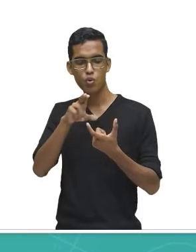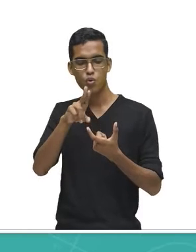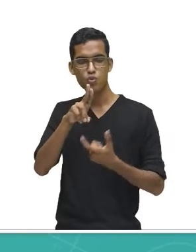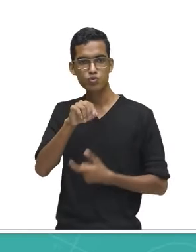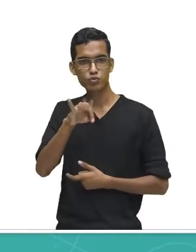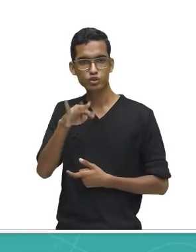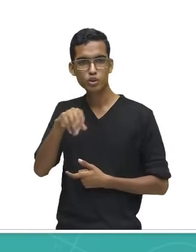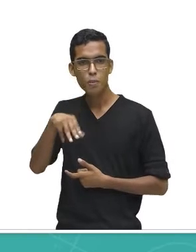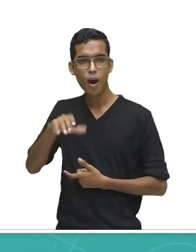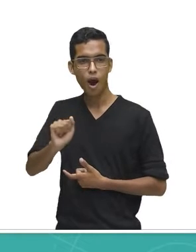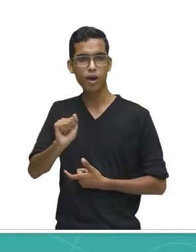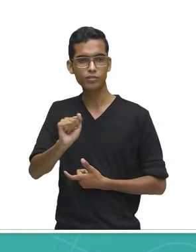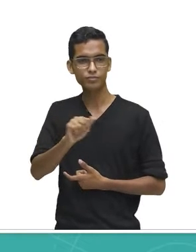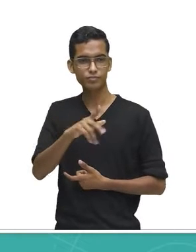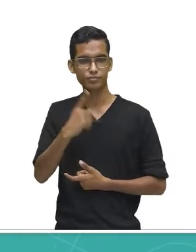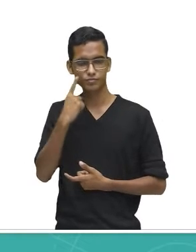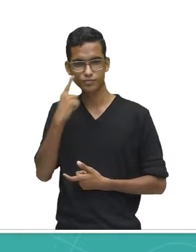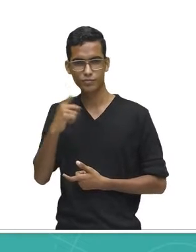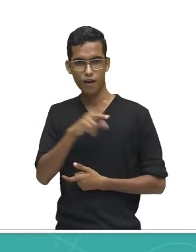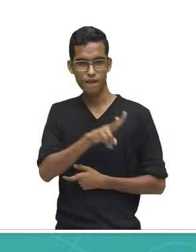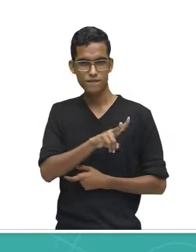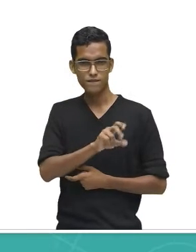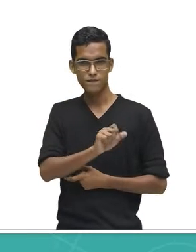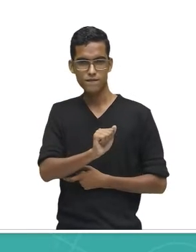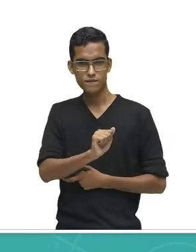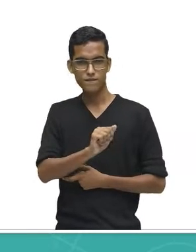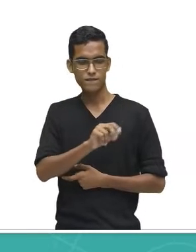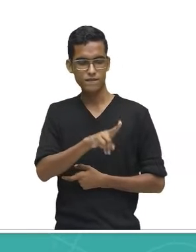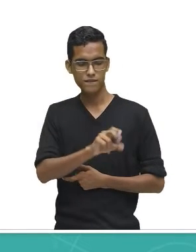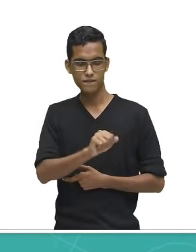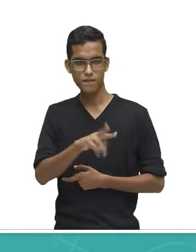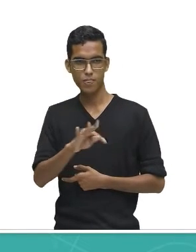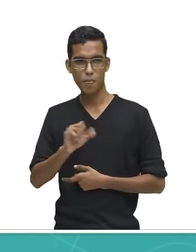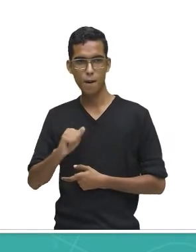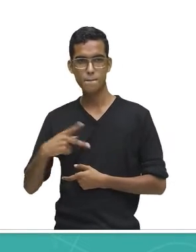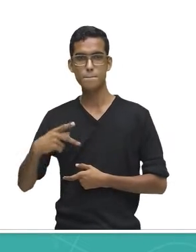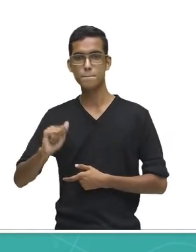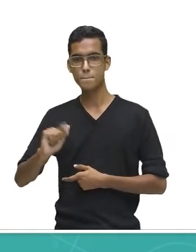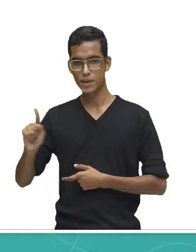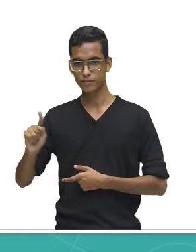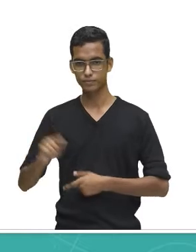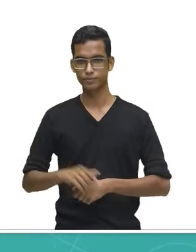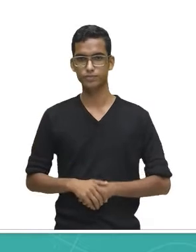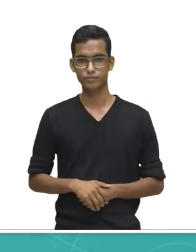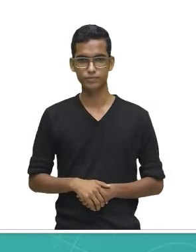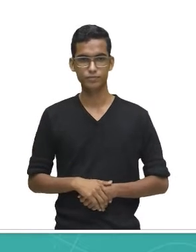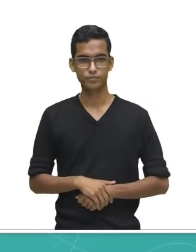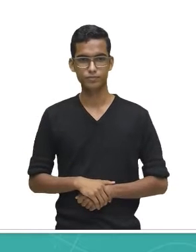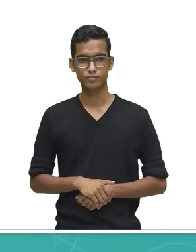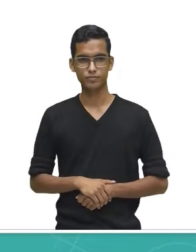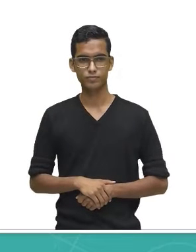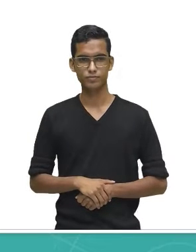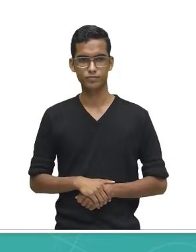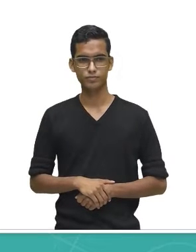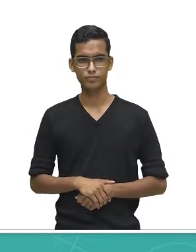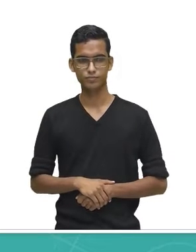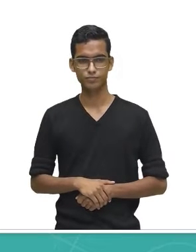aqui, vatapá, vatapá. E nem sempre, gente, a sílaba tônica ela